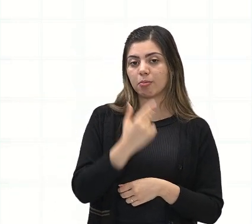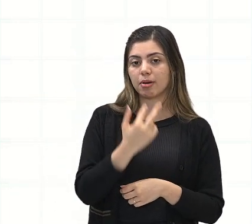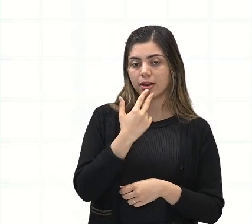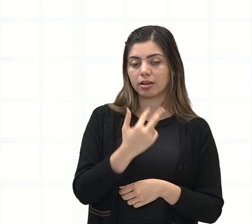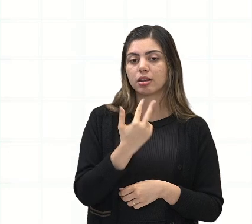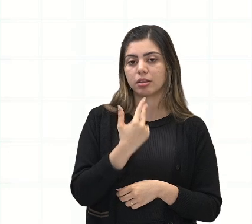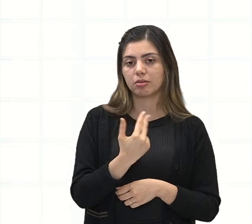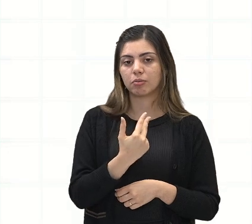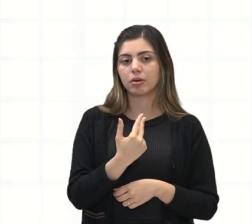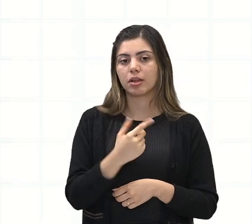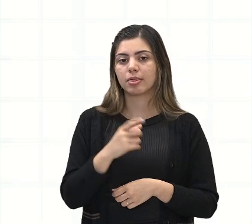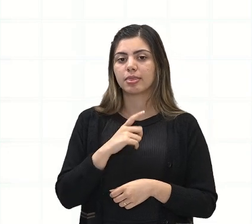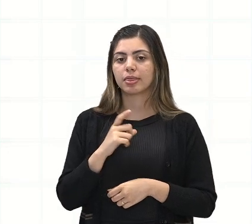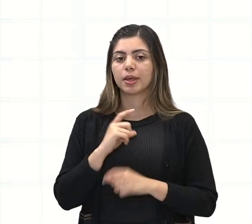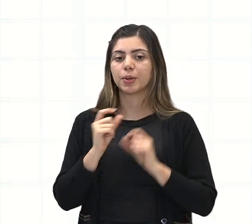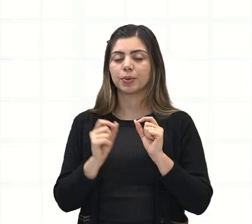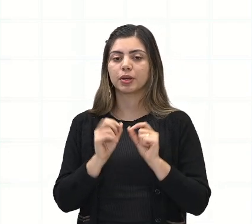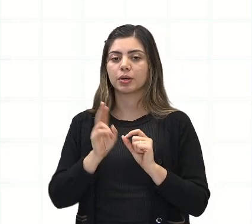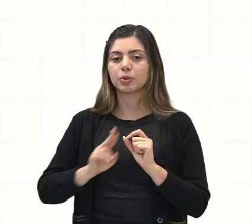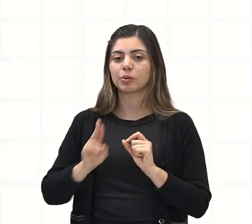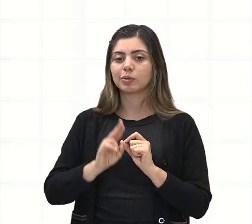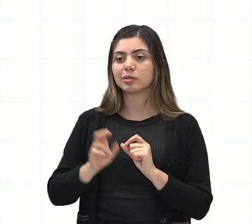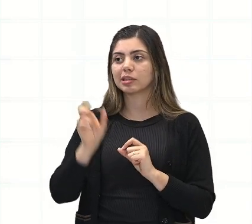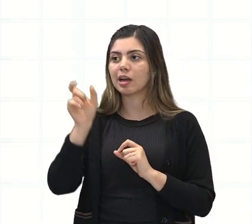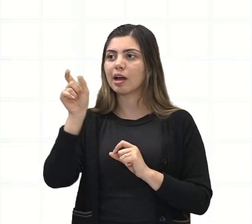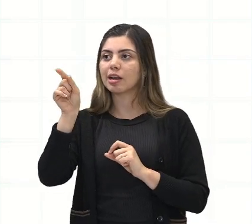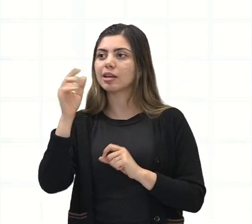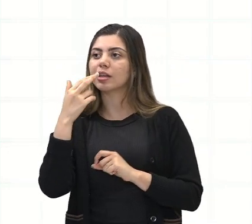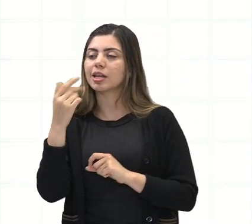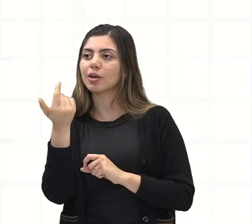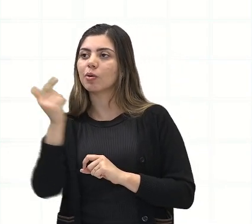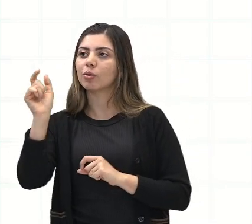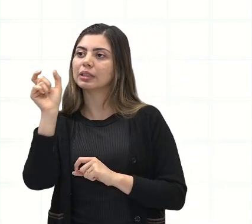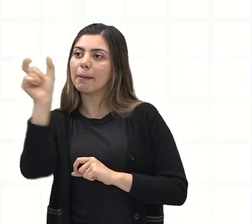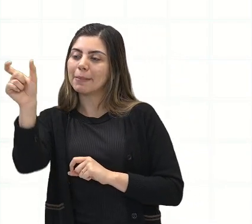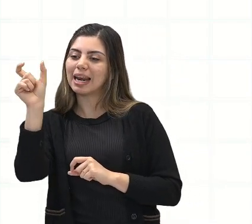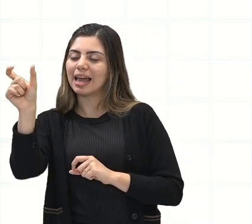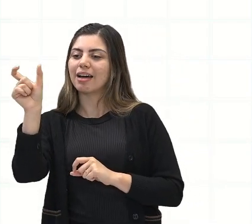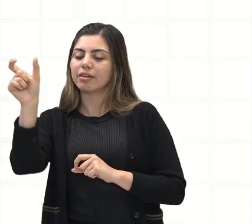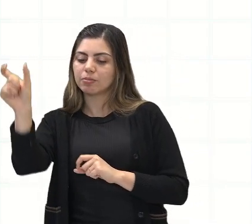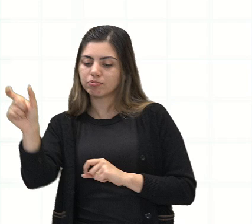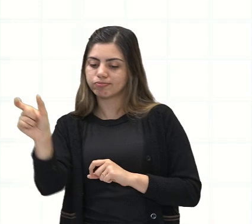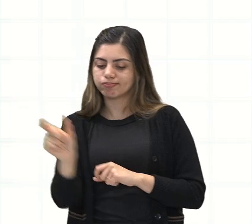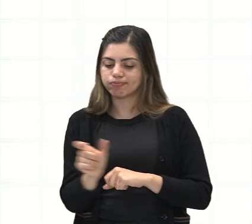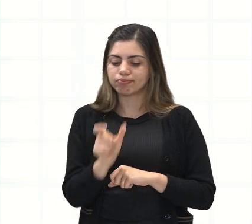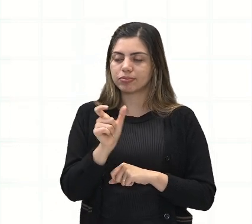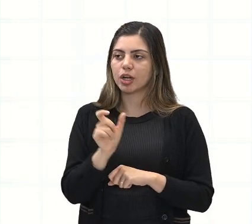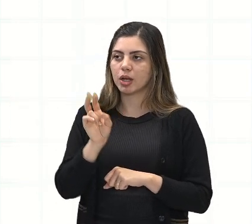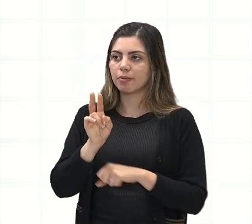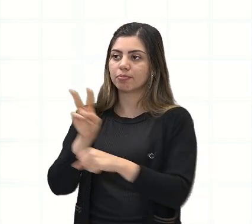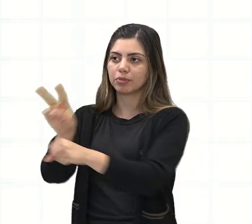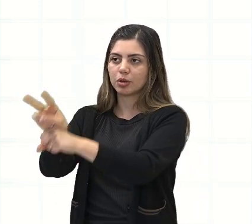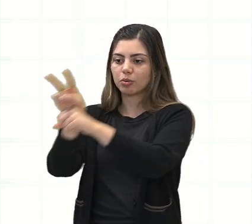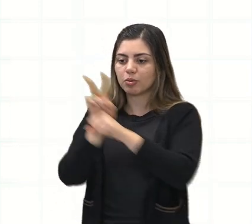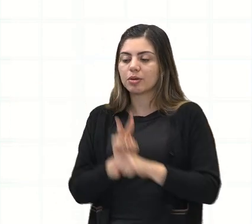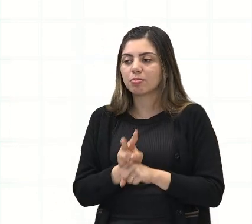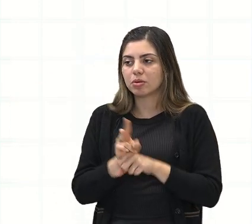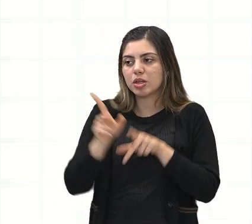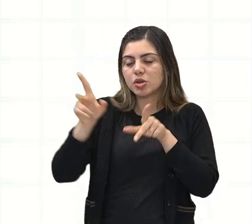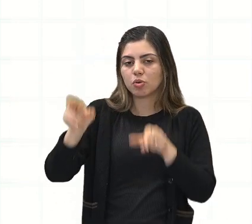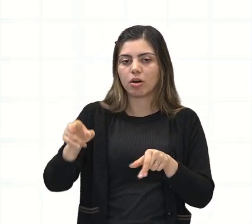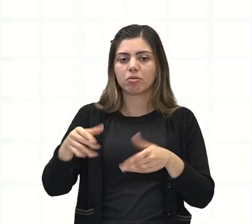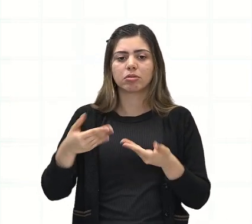exatamente da mesma forma que é utilizada na língua de origem. Então não